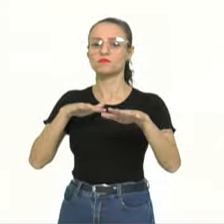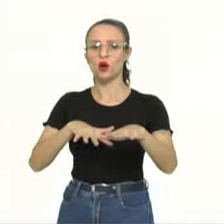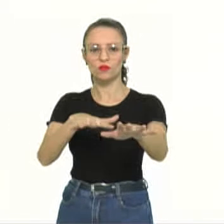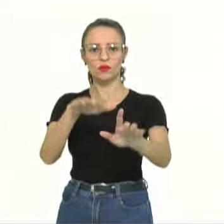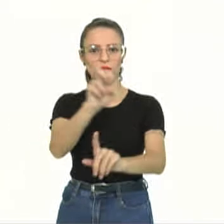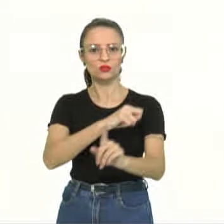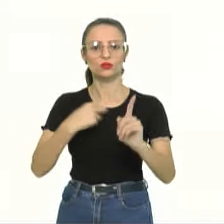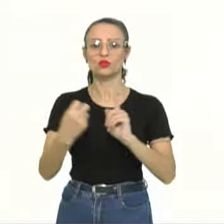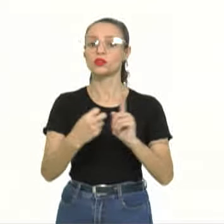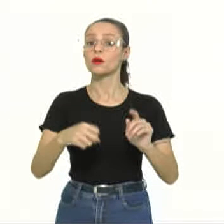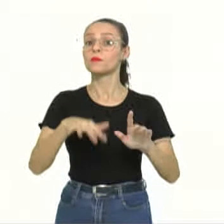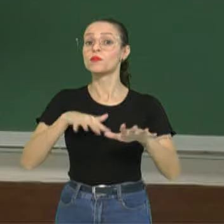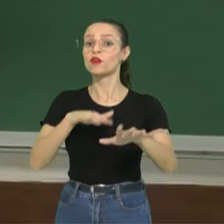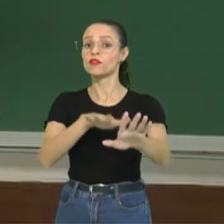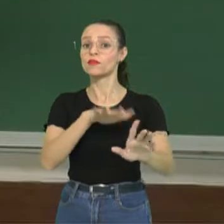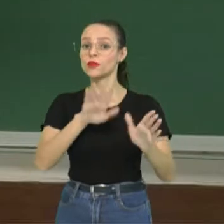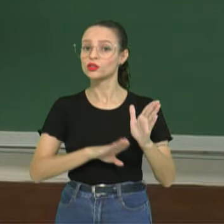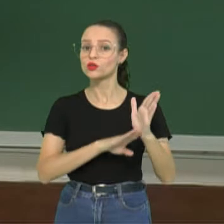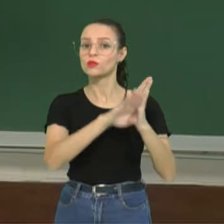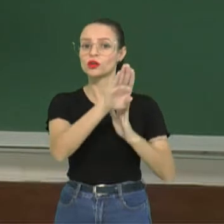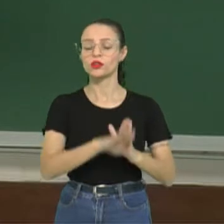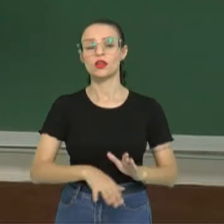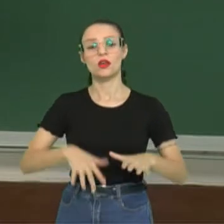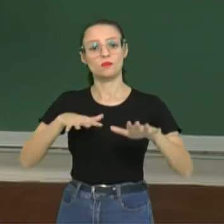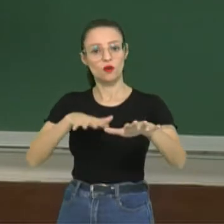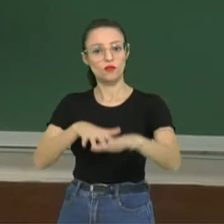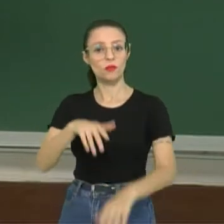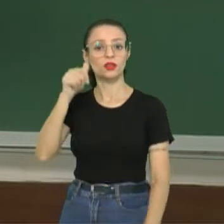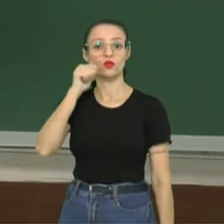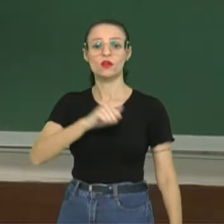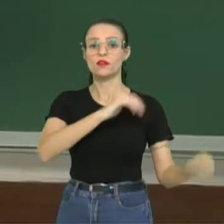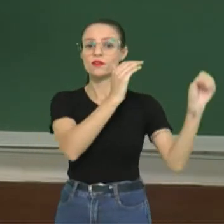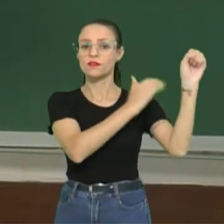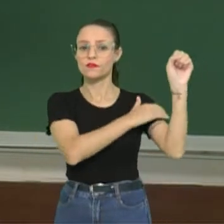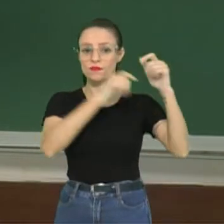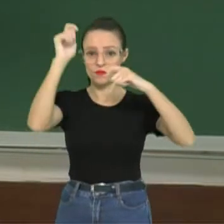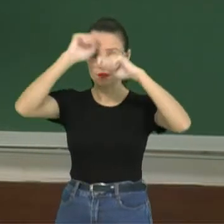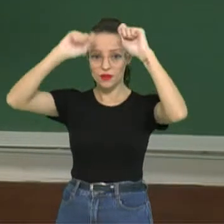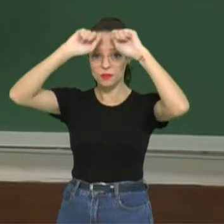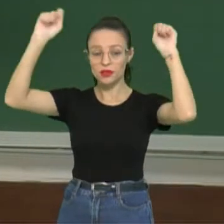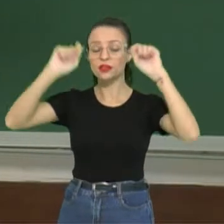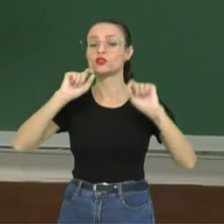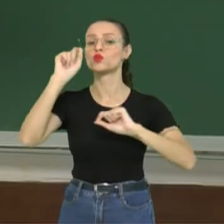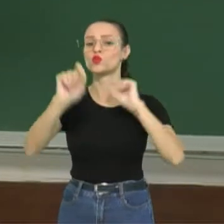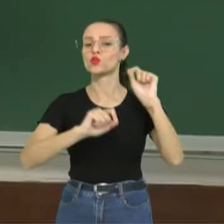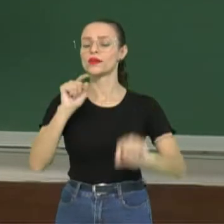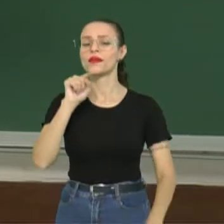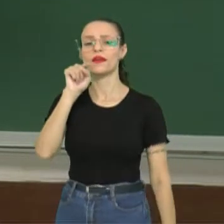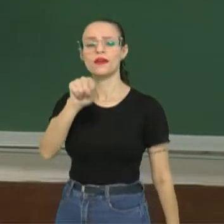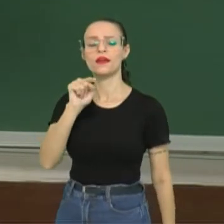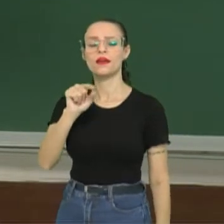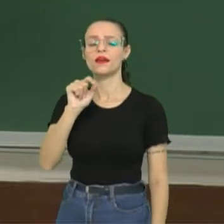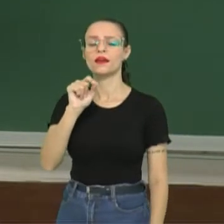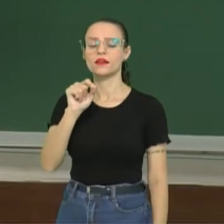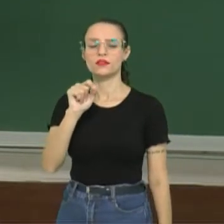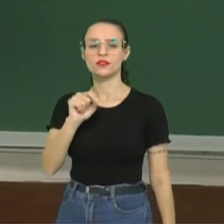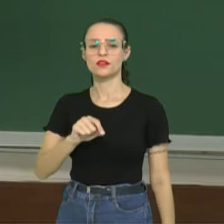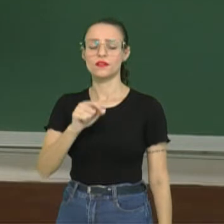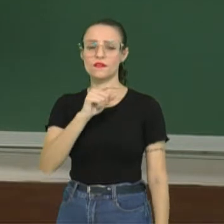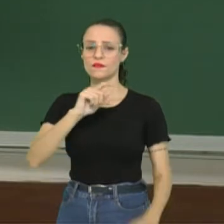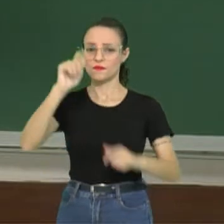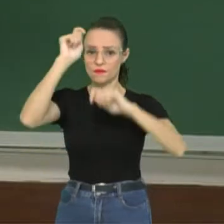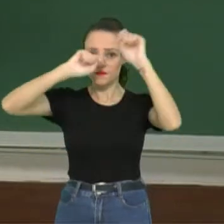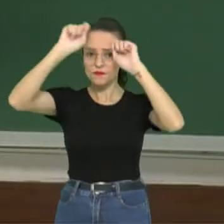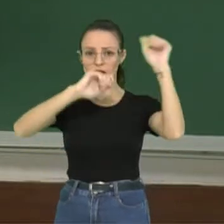movimentos progressistas importantes do movimento feminista que tem como seu Lema e essa ideia de que o